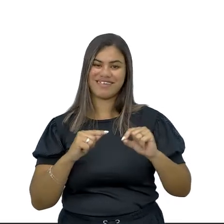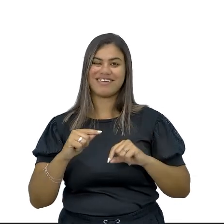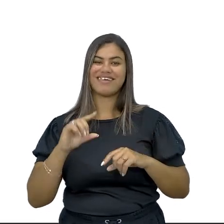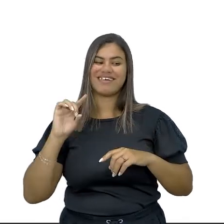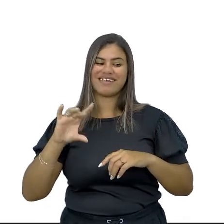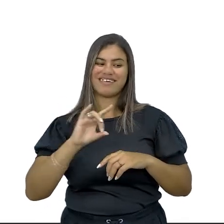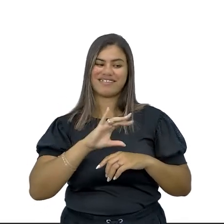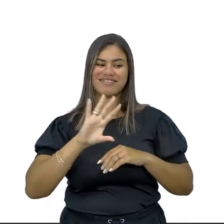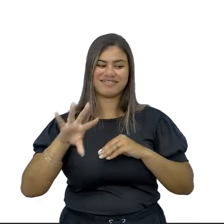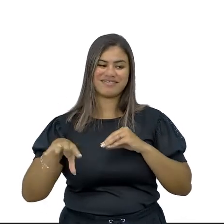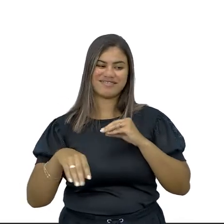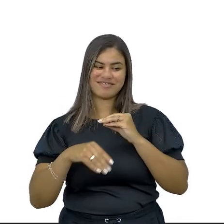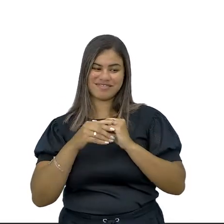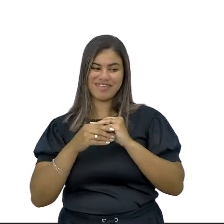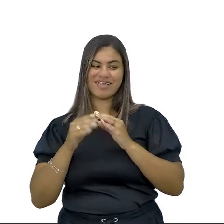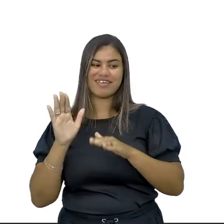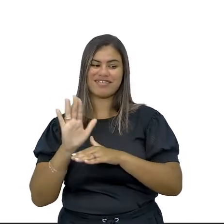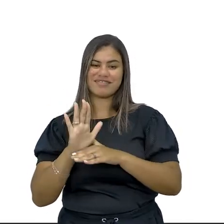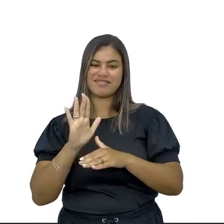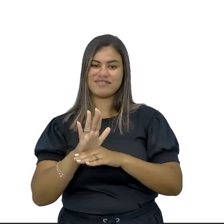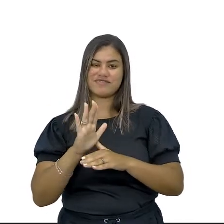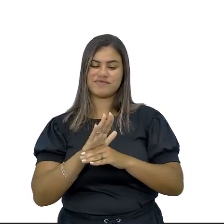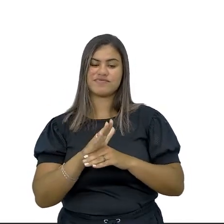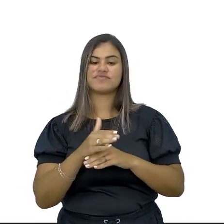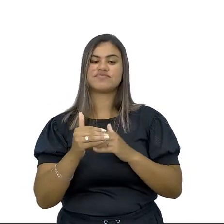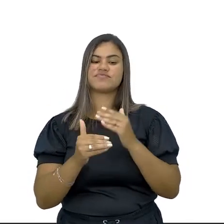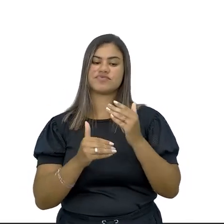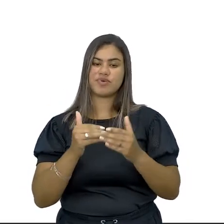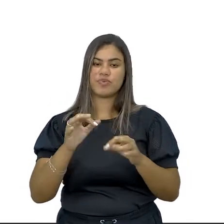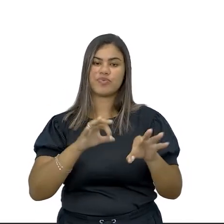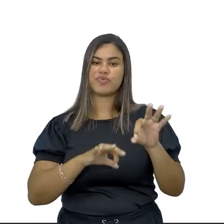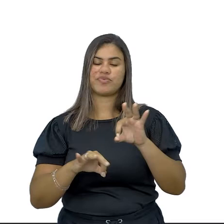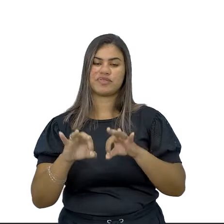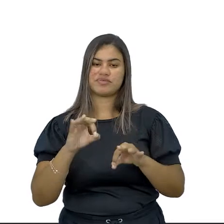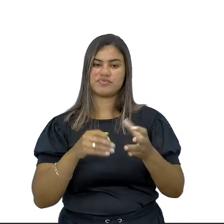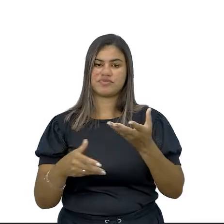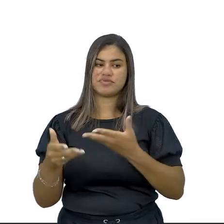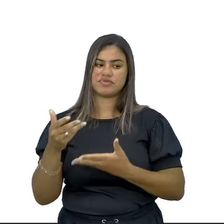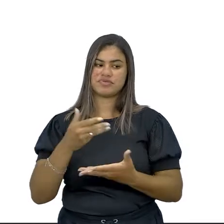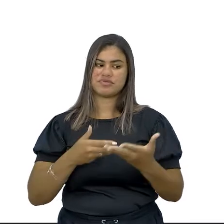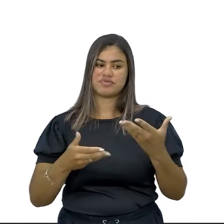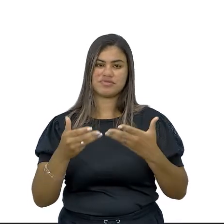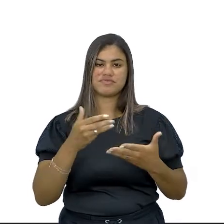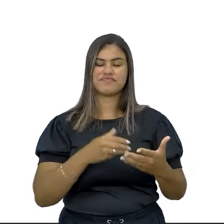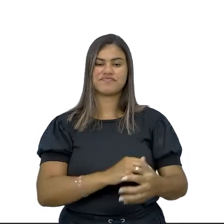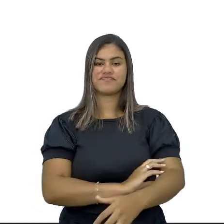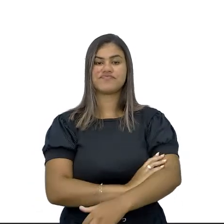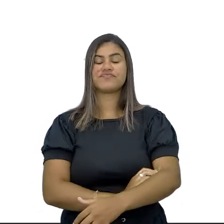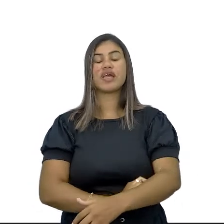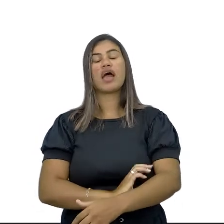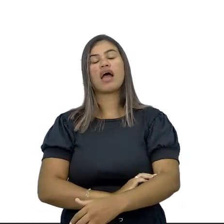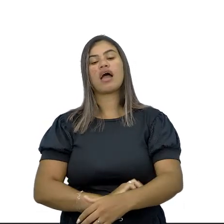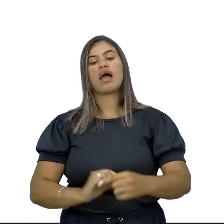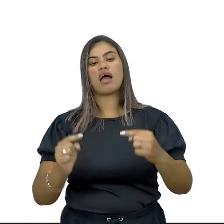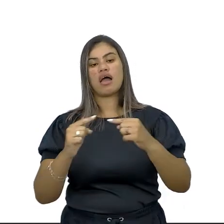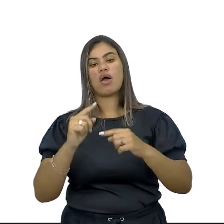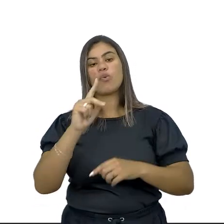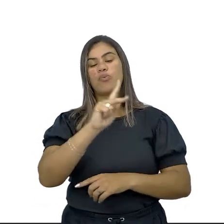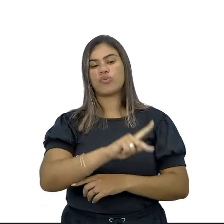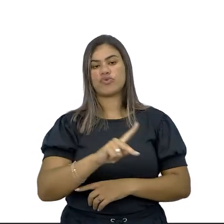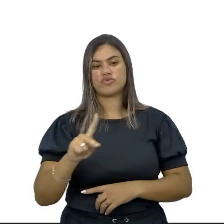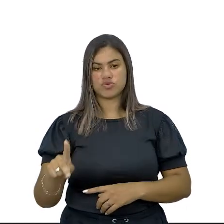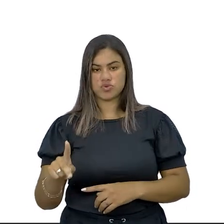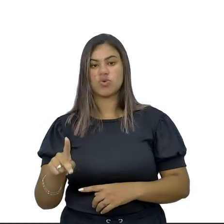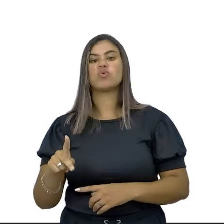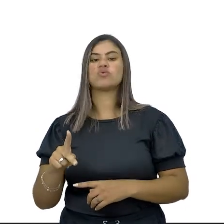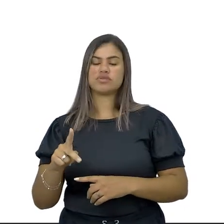e auxiliarão no processo de construção de planejamentos colaborativos entre nós, professores de ciências da natureza, de